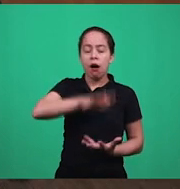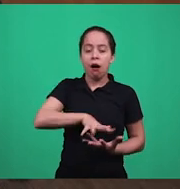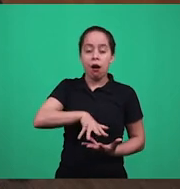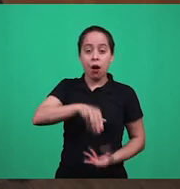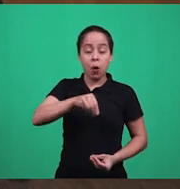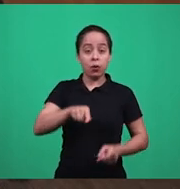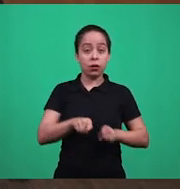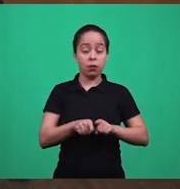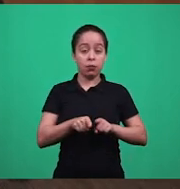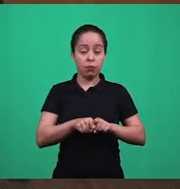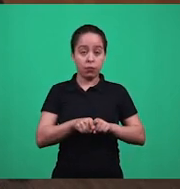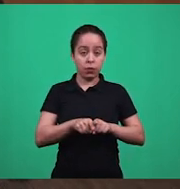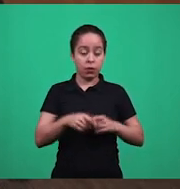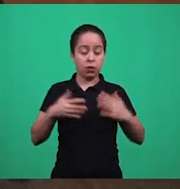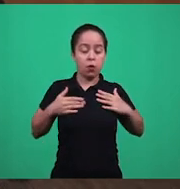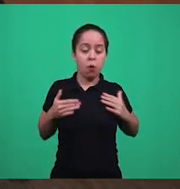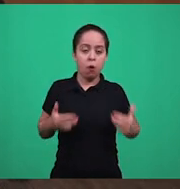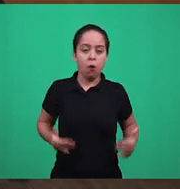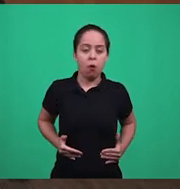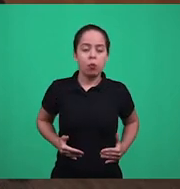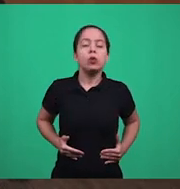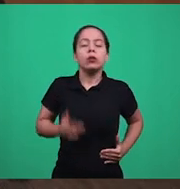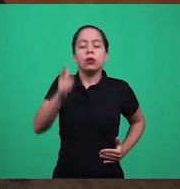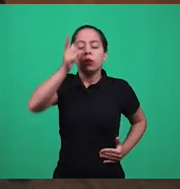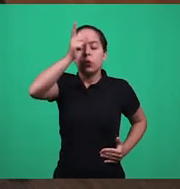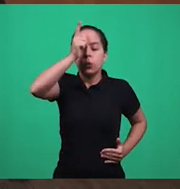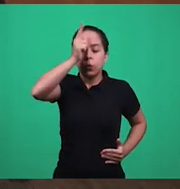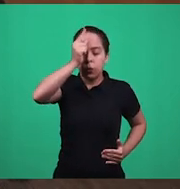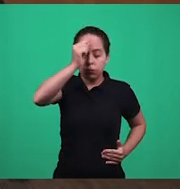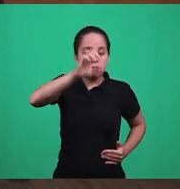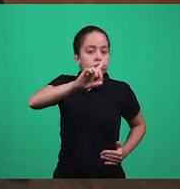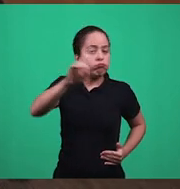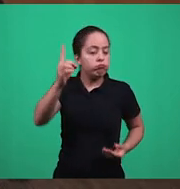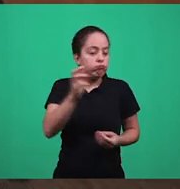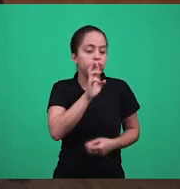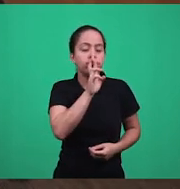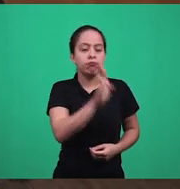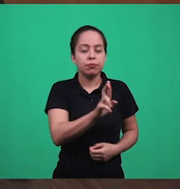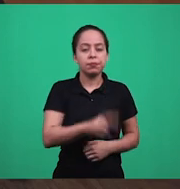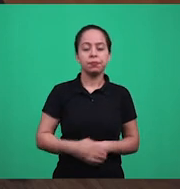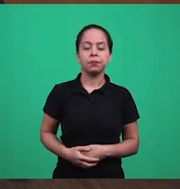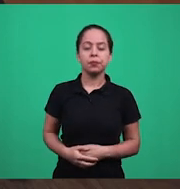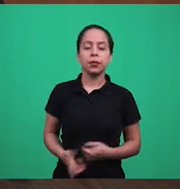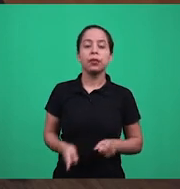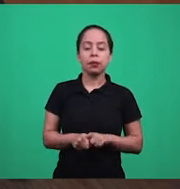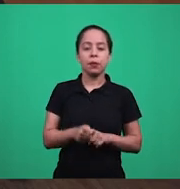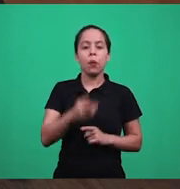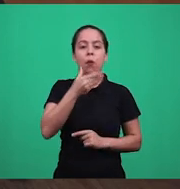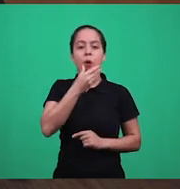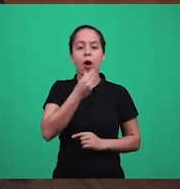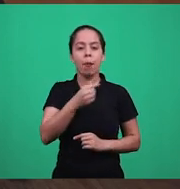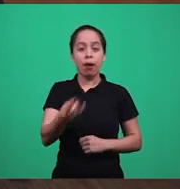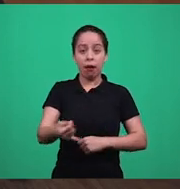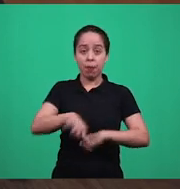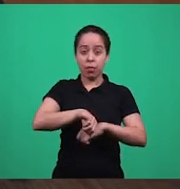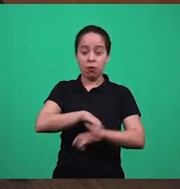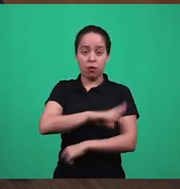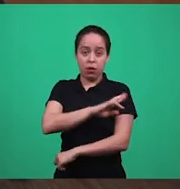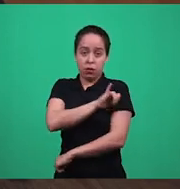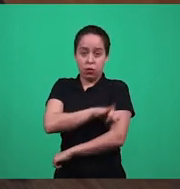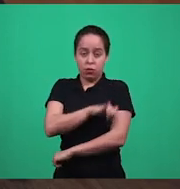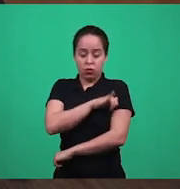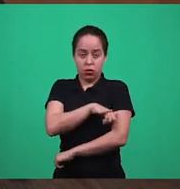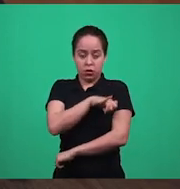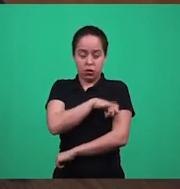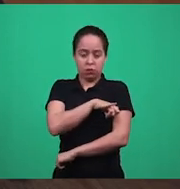para a alma e também para o seu físico. Um homem da cidade do Rio de Janeiro, os seus